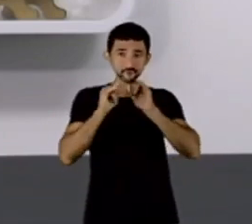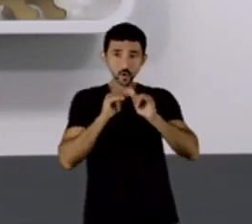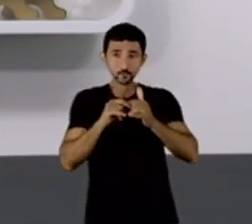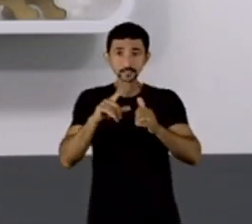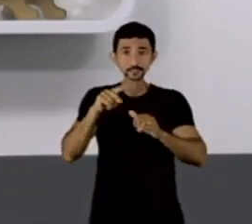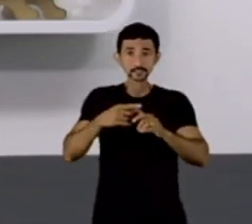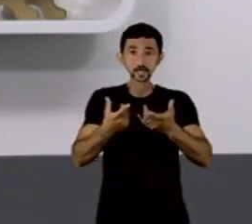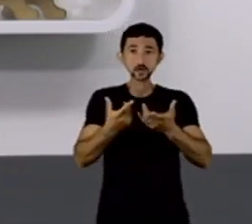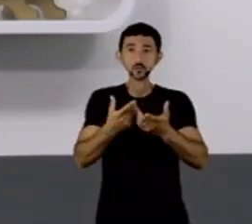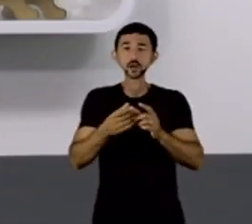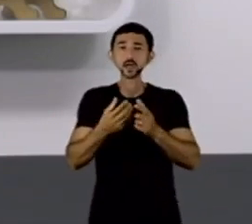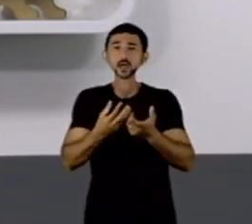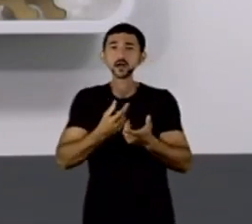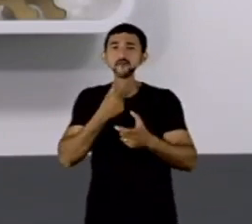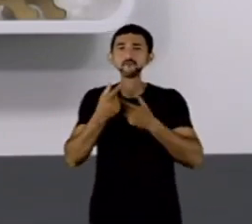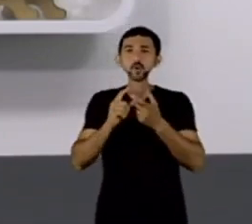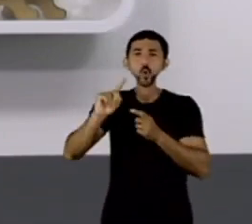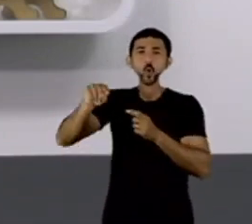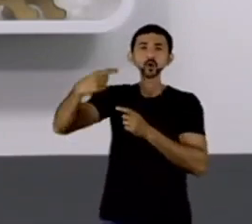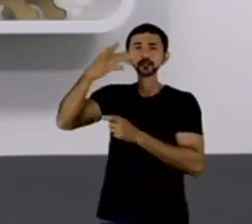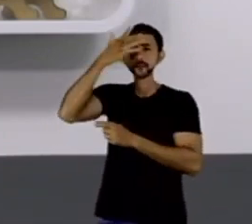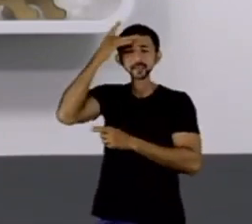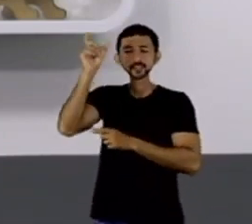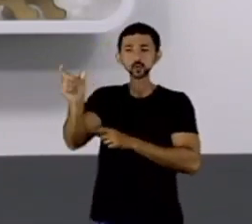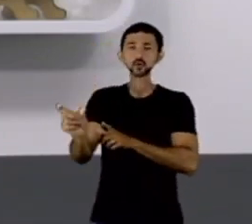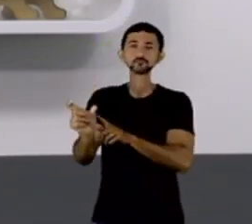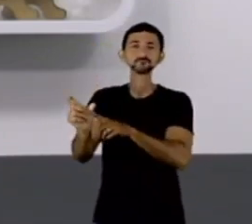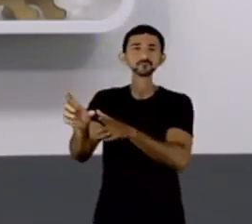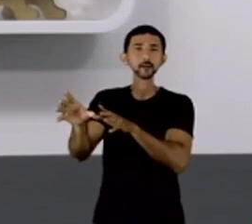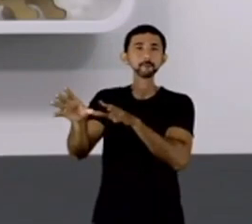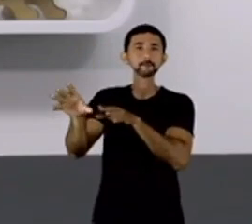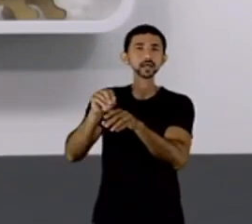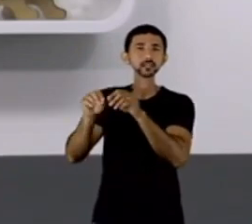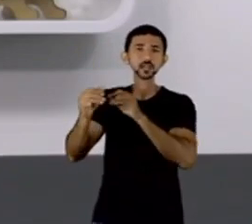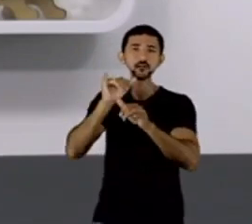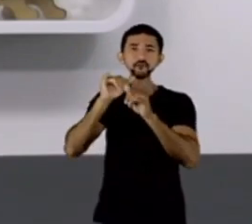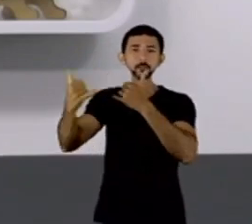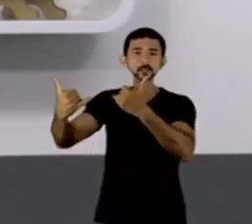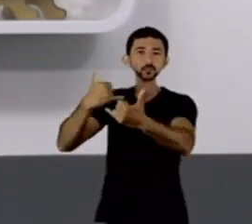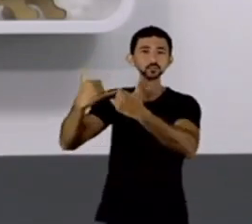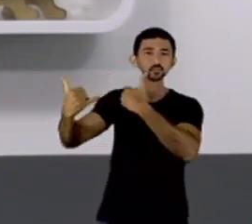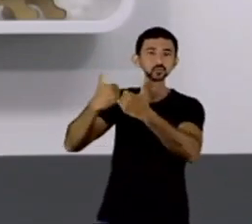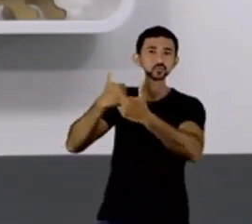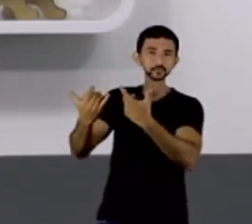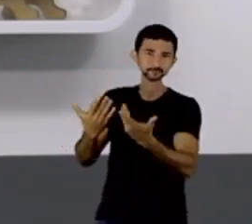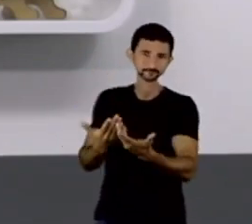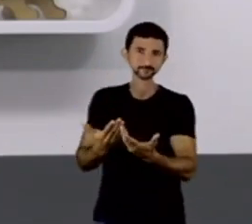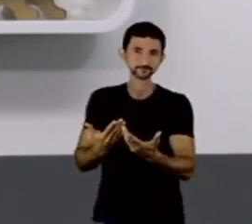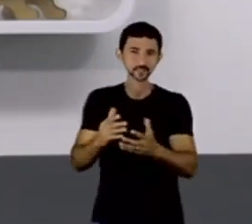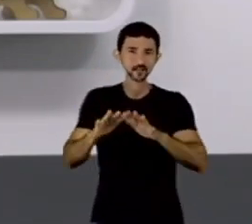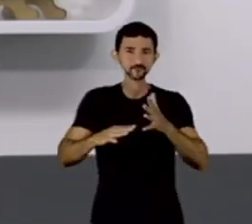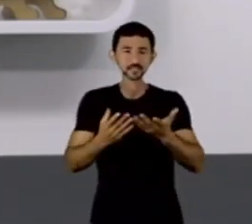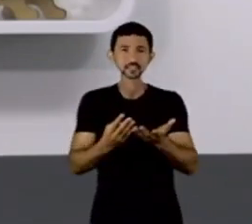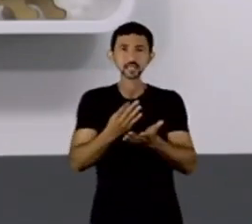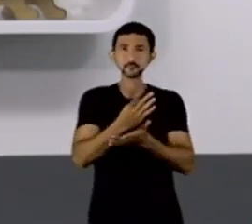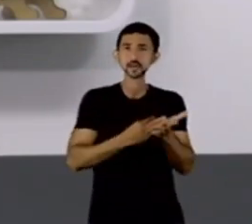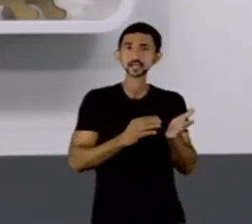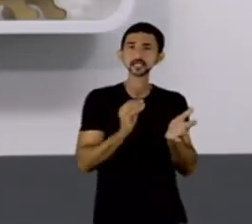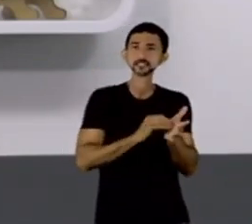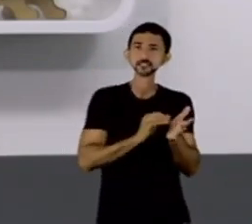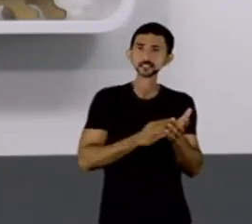é a voz de uma outra pessoa. E às vezes essa informação, ela pode aparecer no